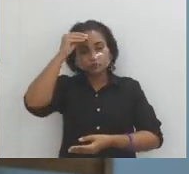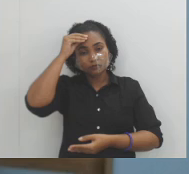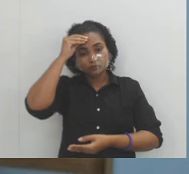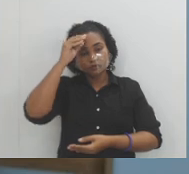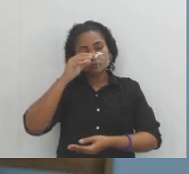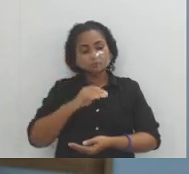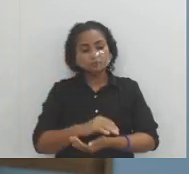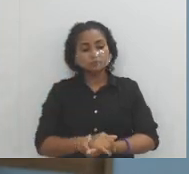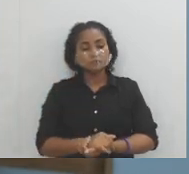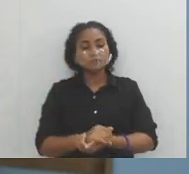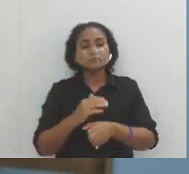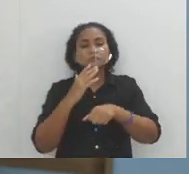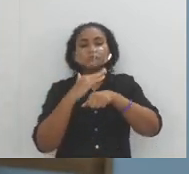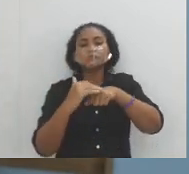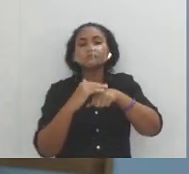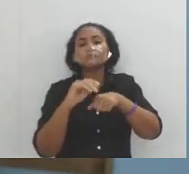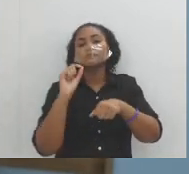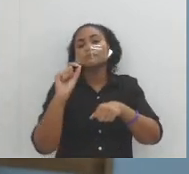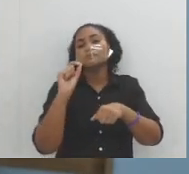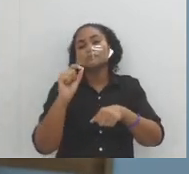isso aqui se chama